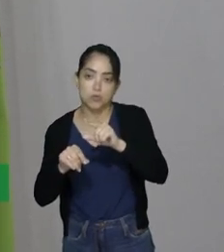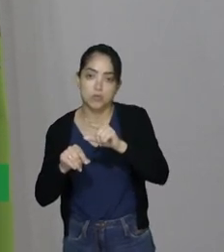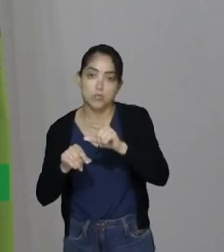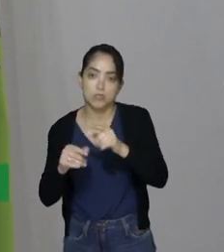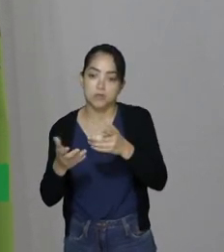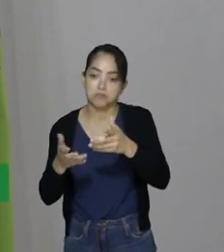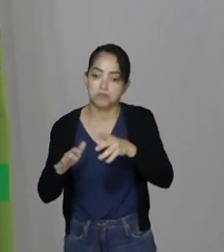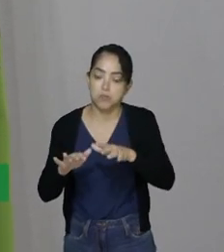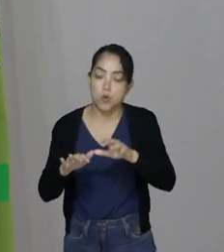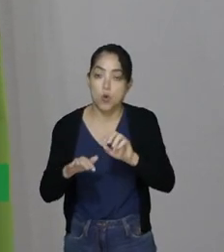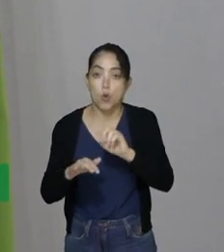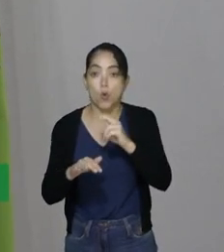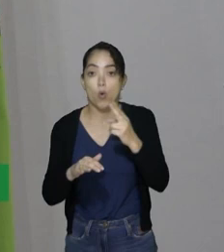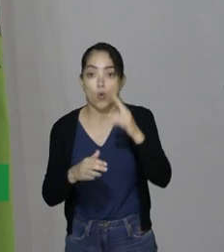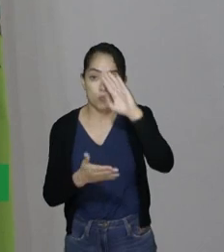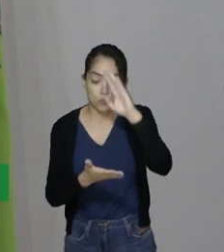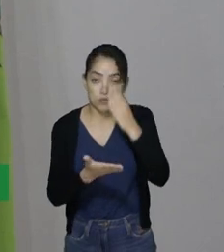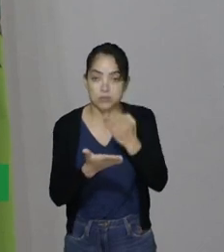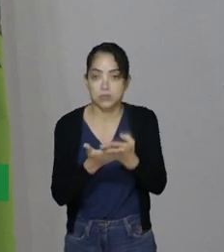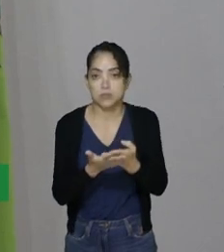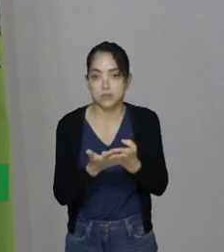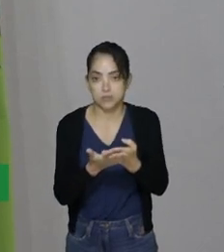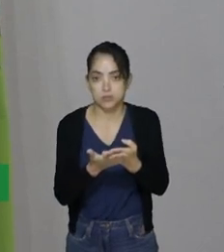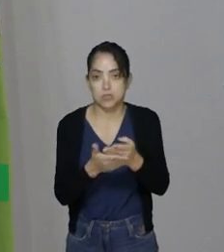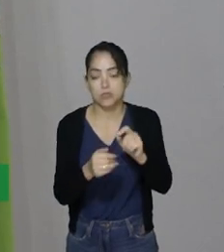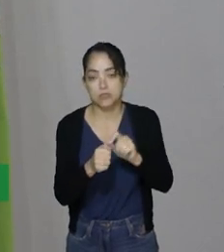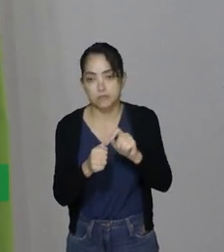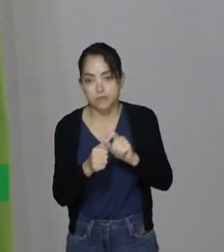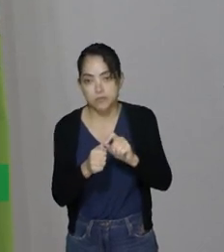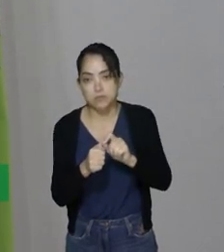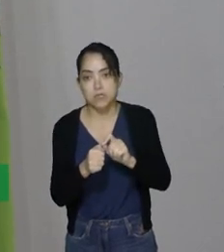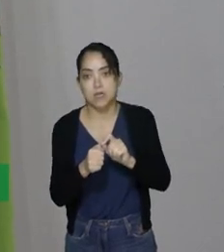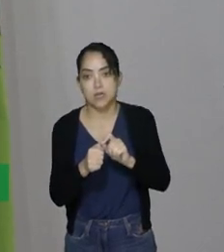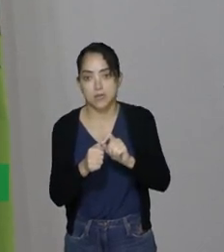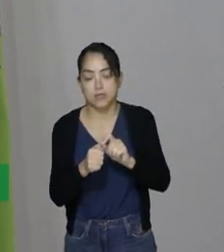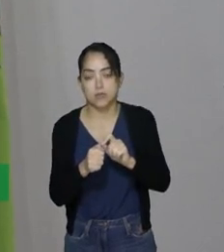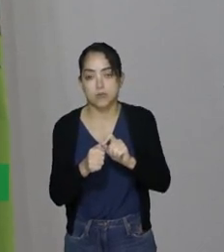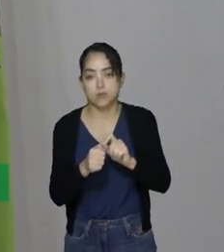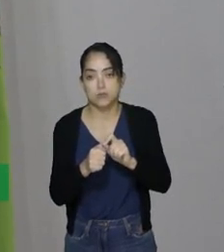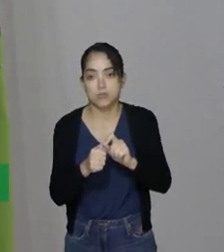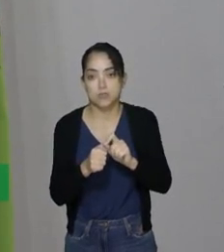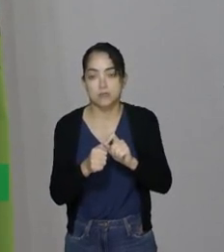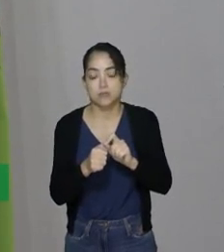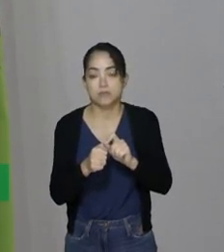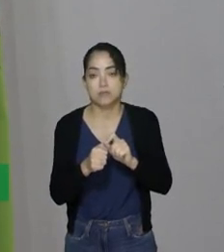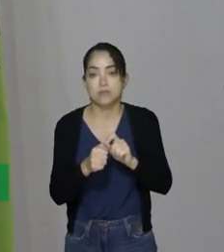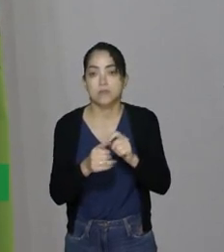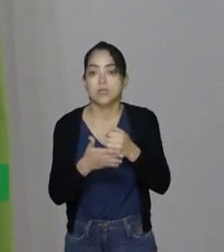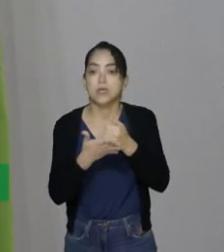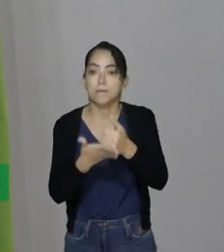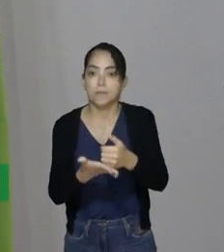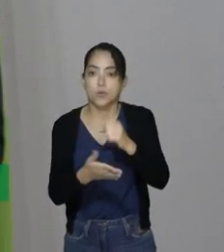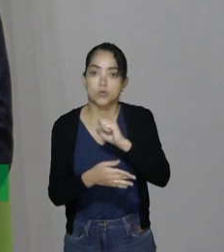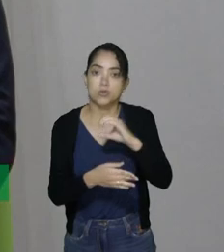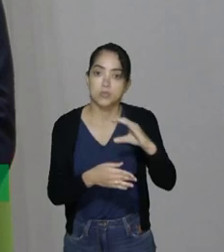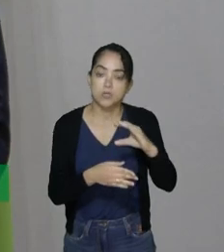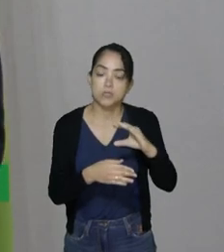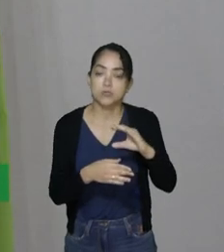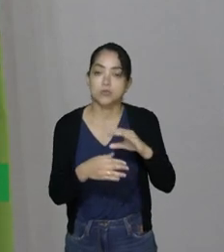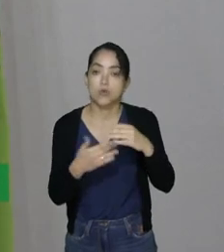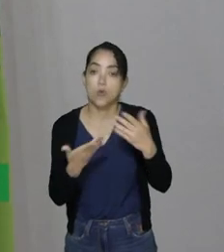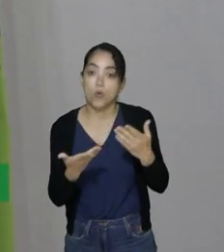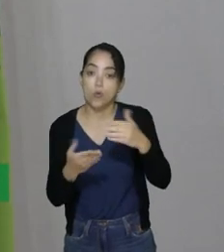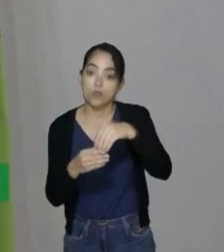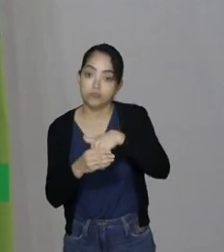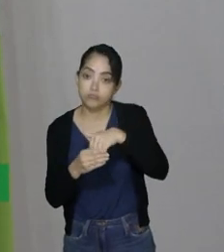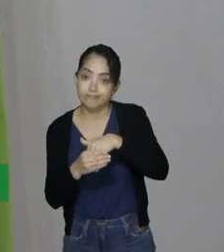por terem acreditado que fizeram a sua parte pelo Estado de Santa Catarina, por aqueles que o resultado da